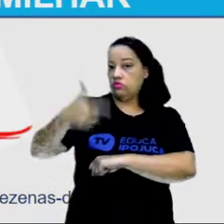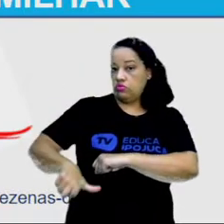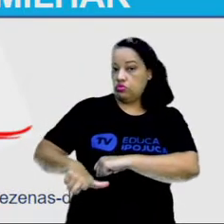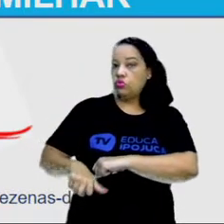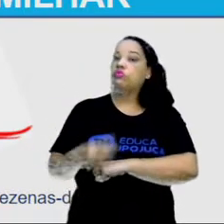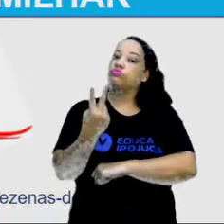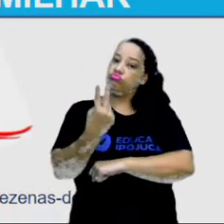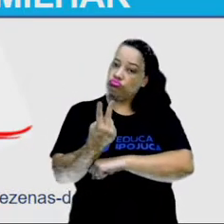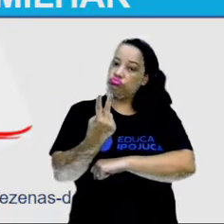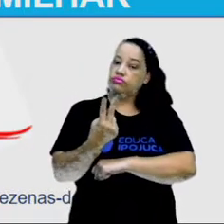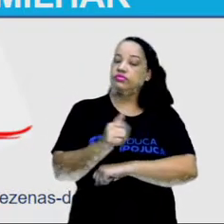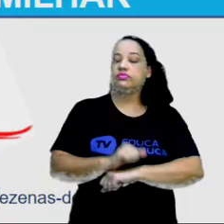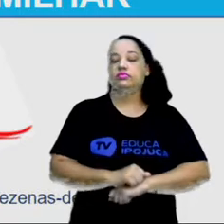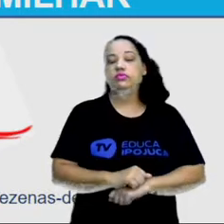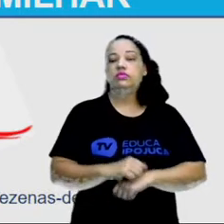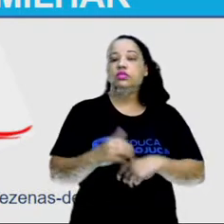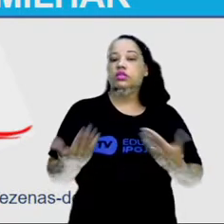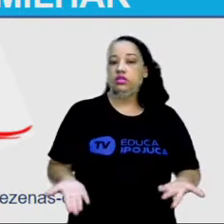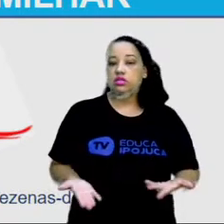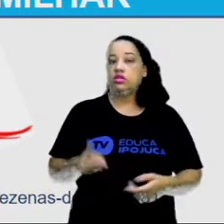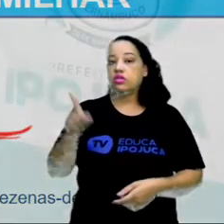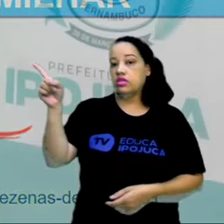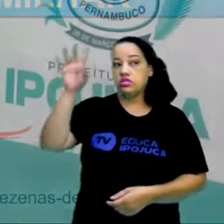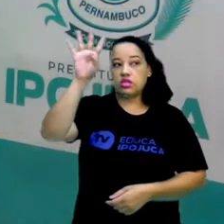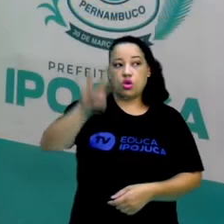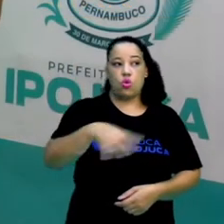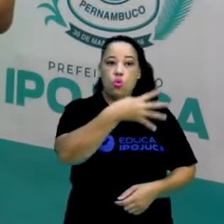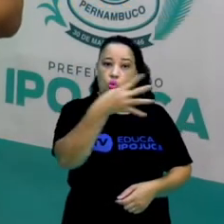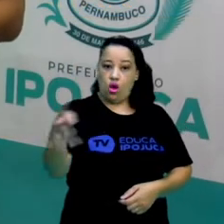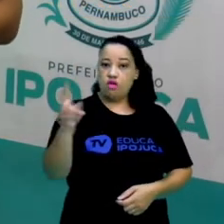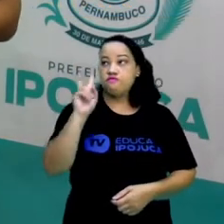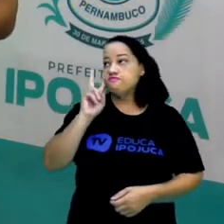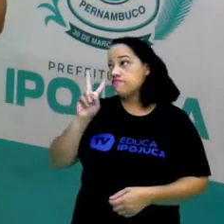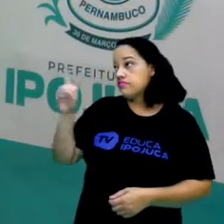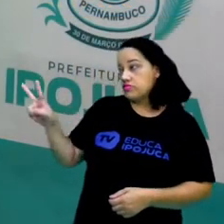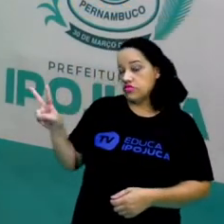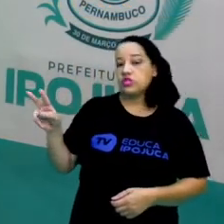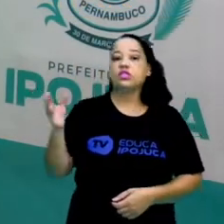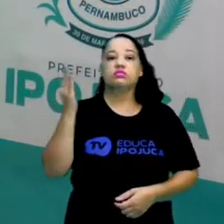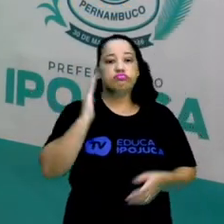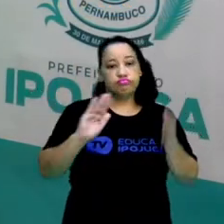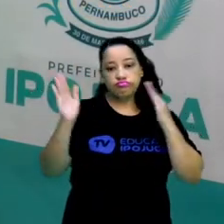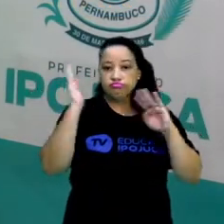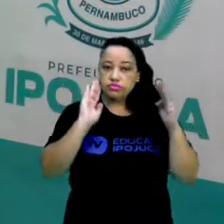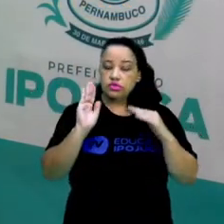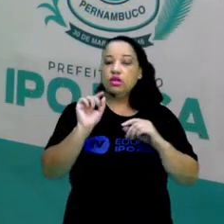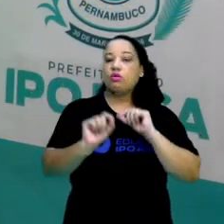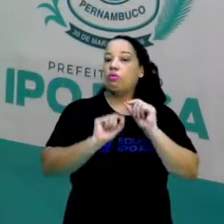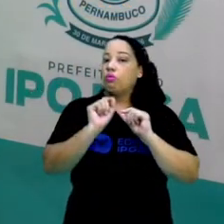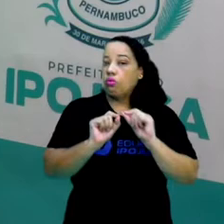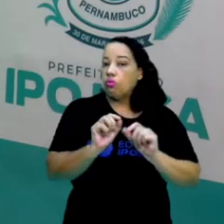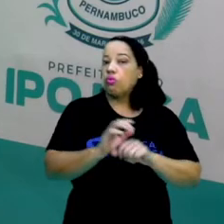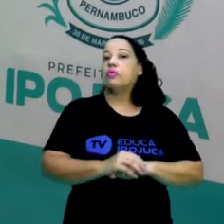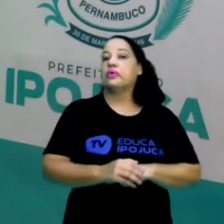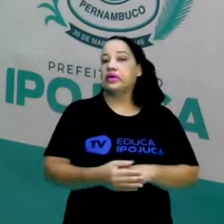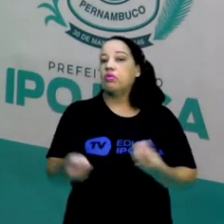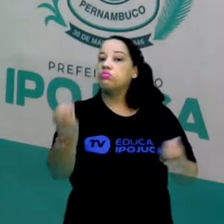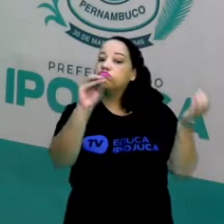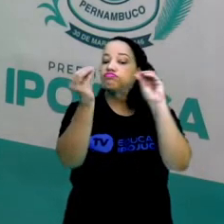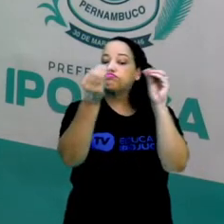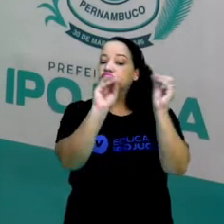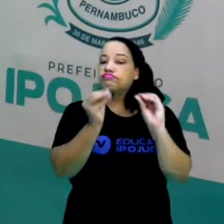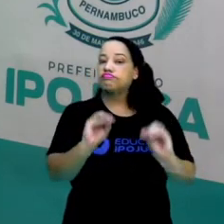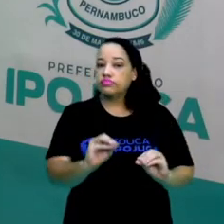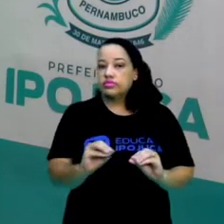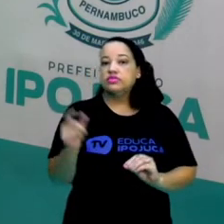duas unidades. Então, esse quadro é para que vocês tenham essa visualização de como se faz a composição desses numerais. Gostaria que